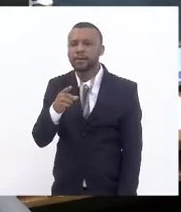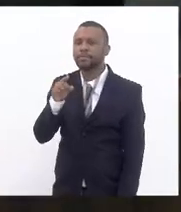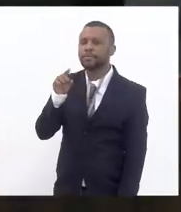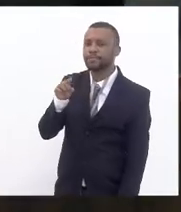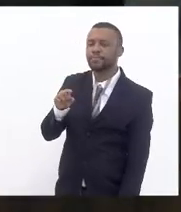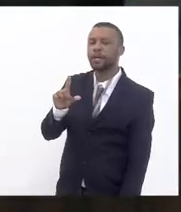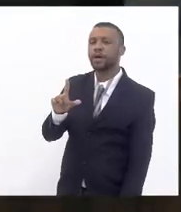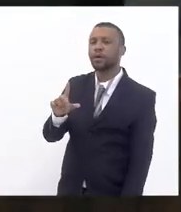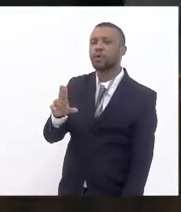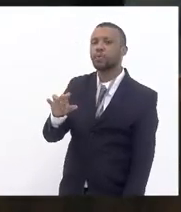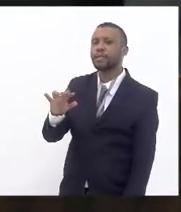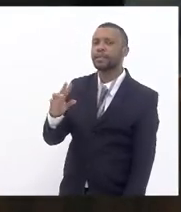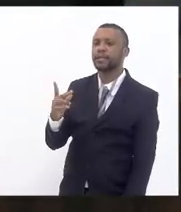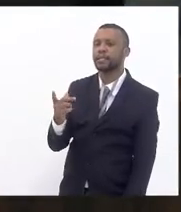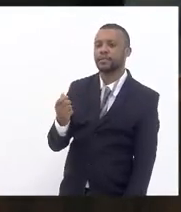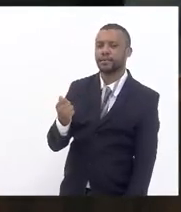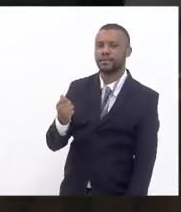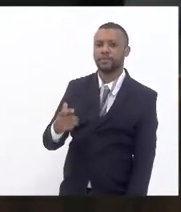Deputada Lucinha.